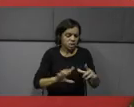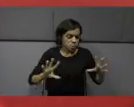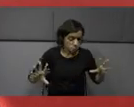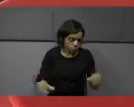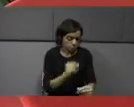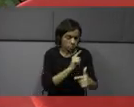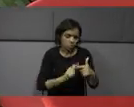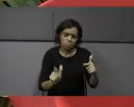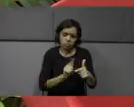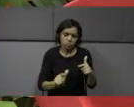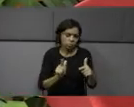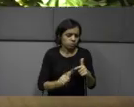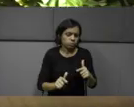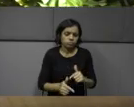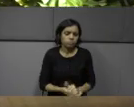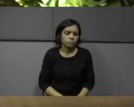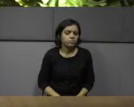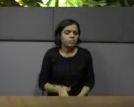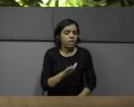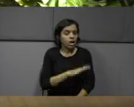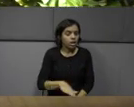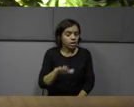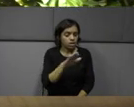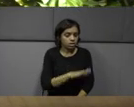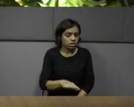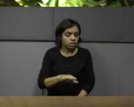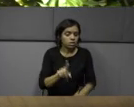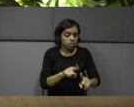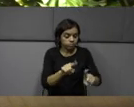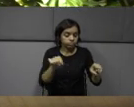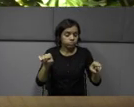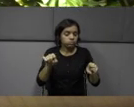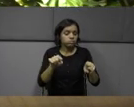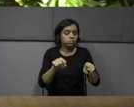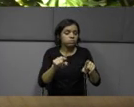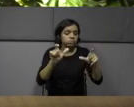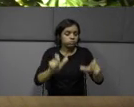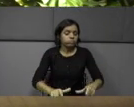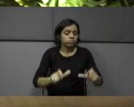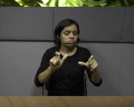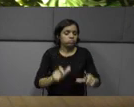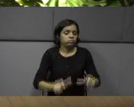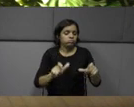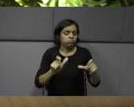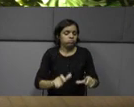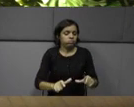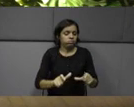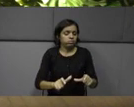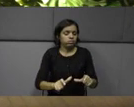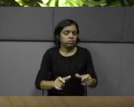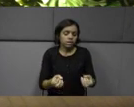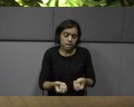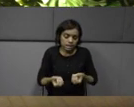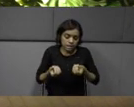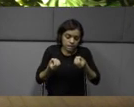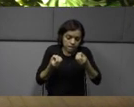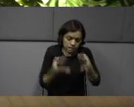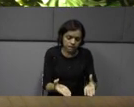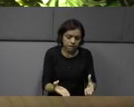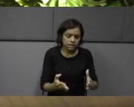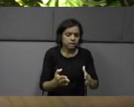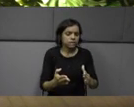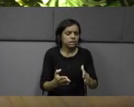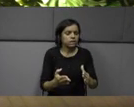à criança para esse espaço e eu deixo a criança aqui durante seis horas